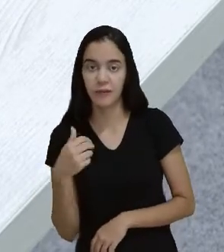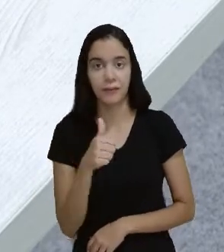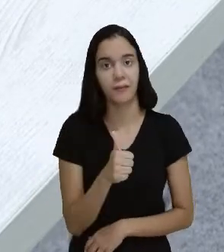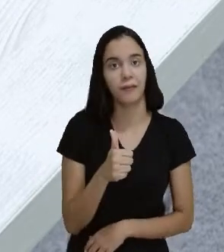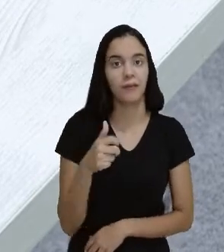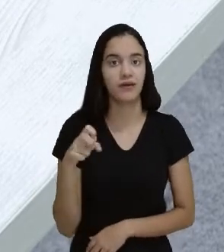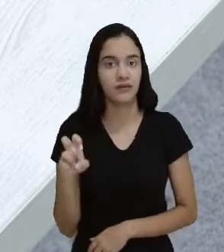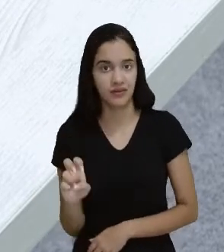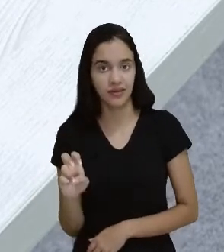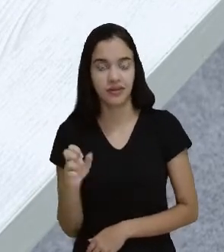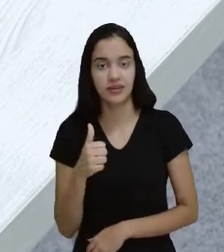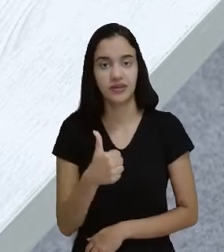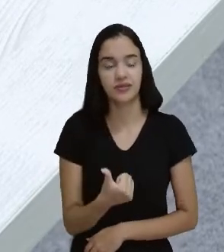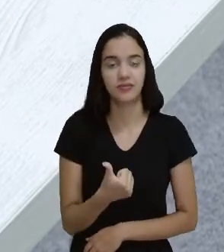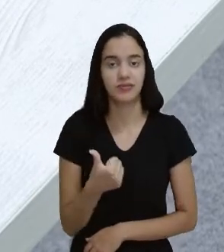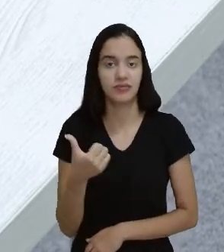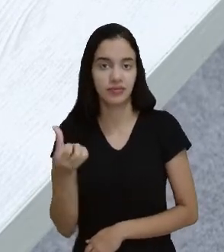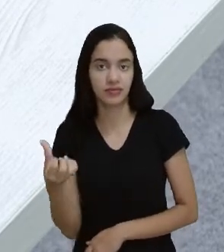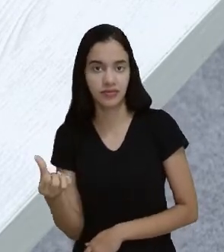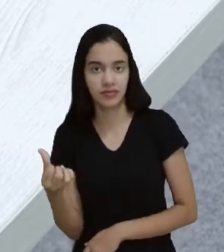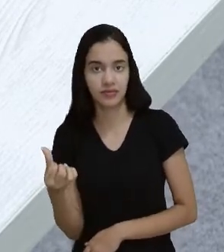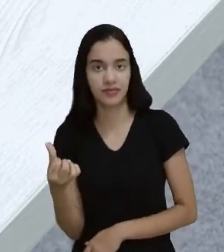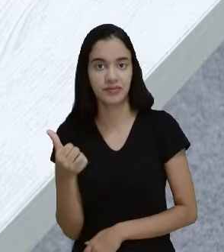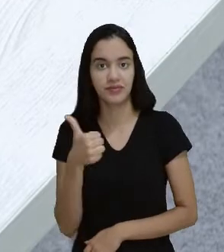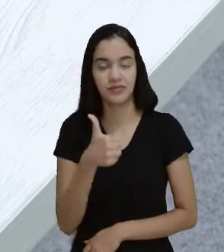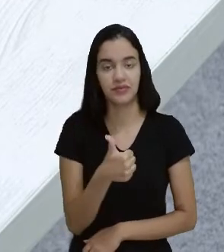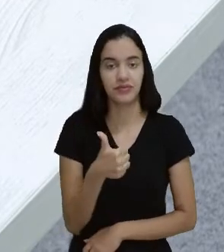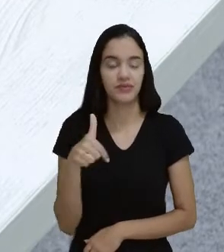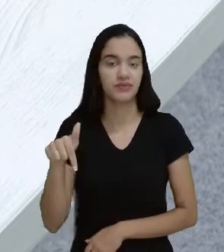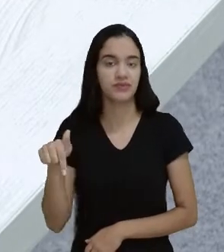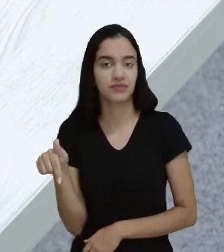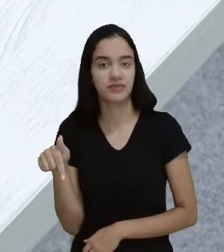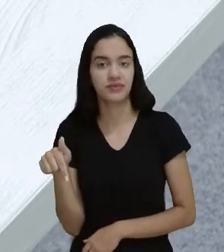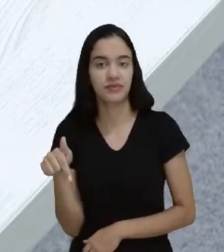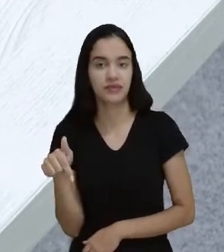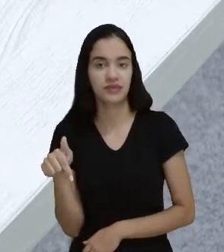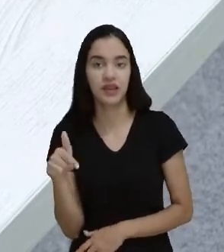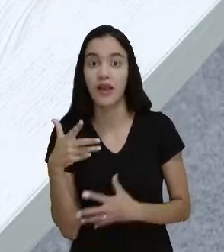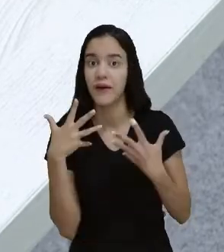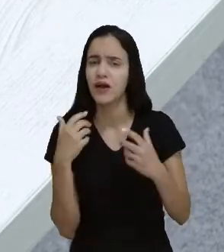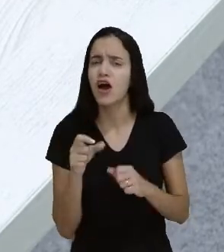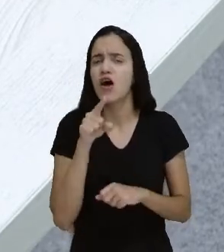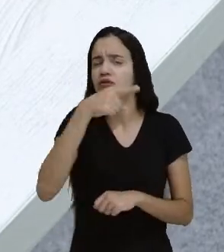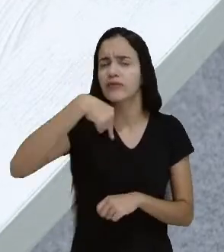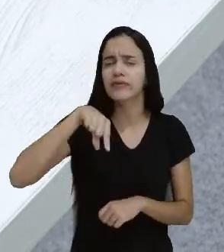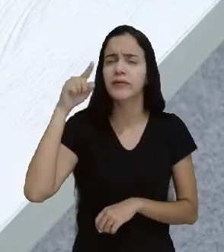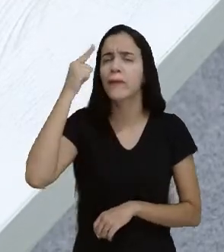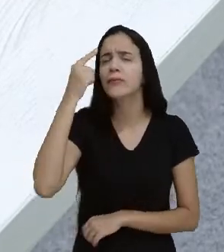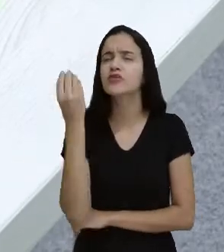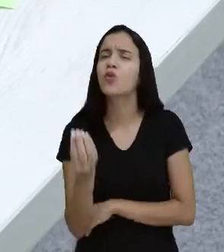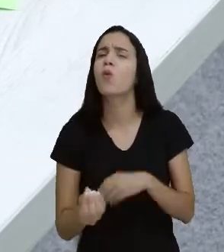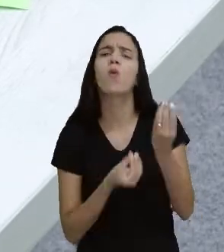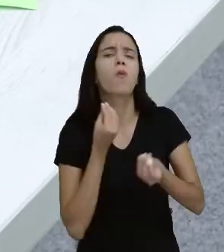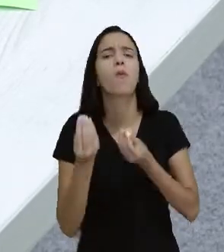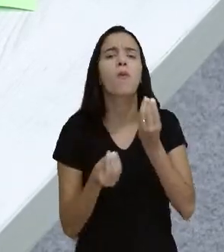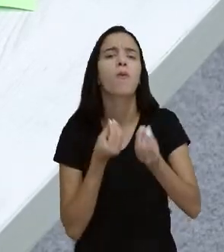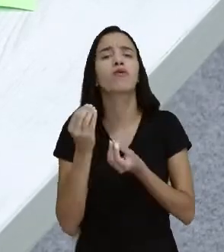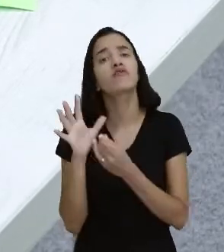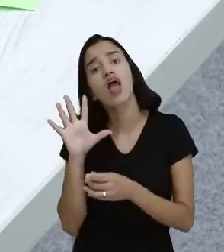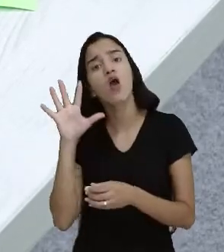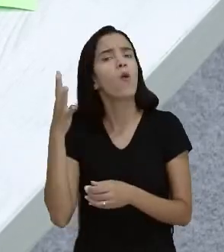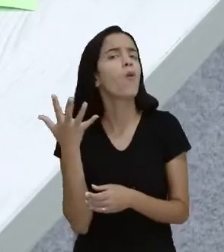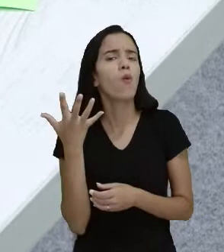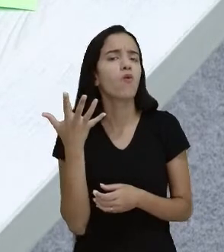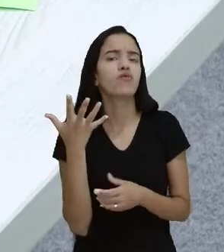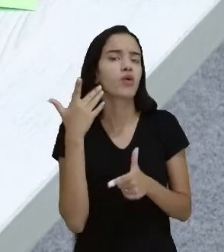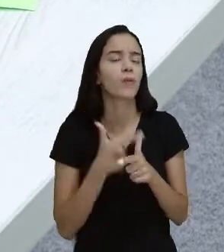14, 15, 16, 17. Vão pensando aí como é que vocês vão resolver essa